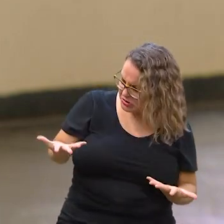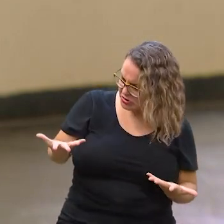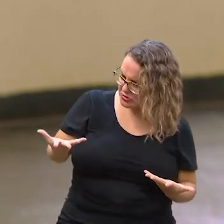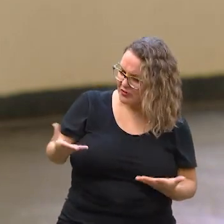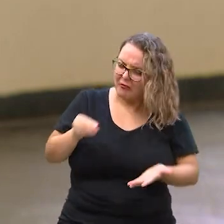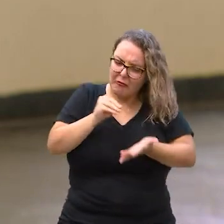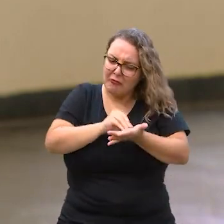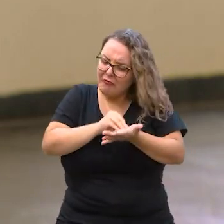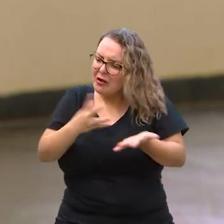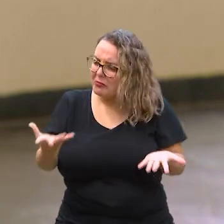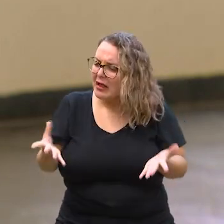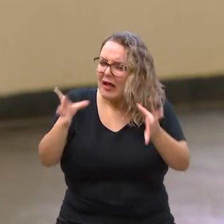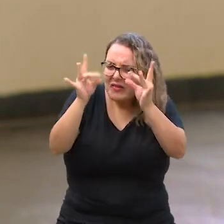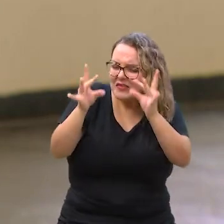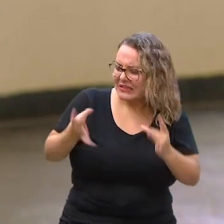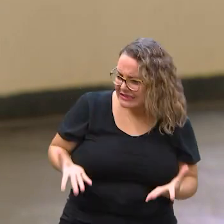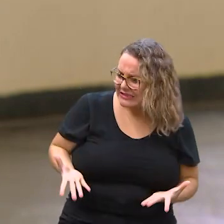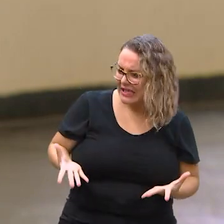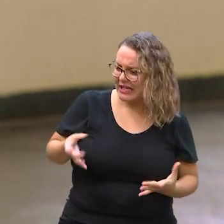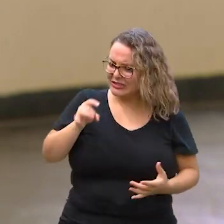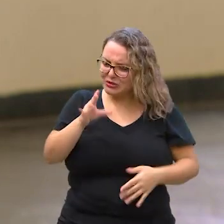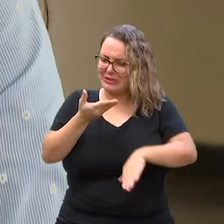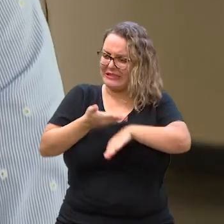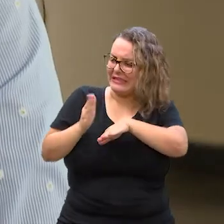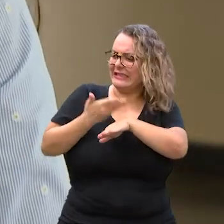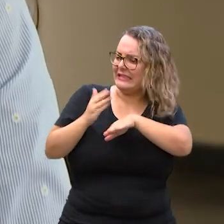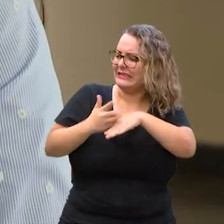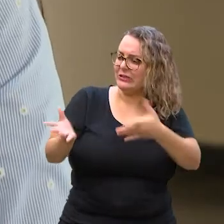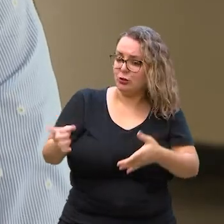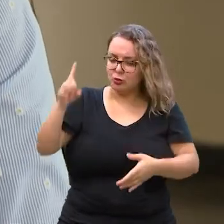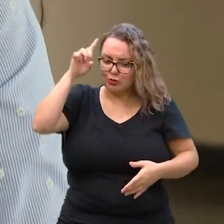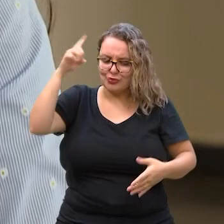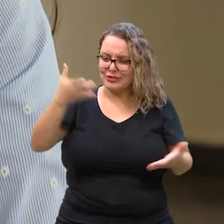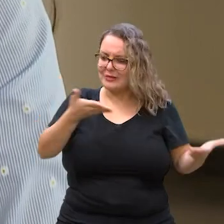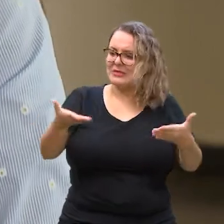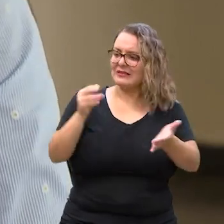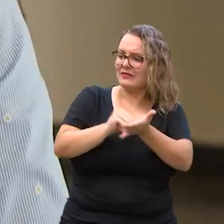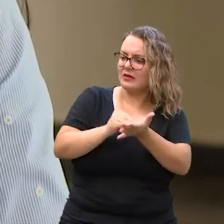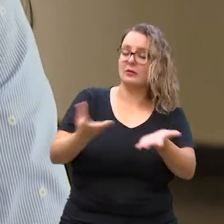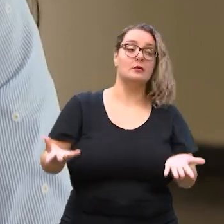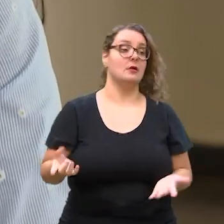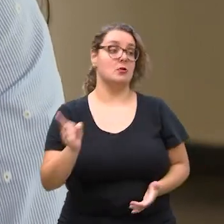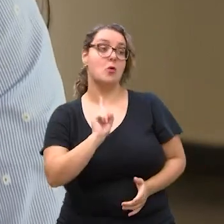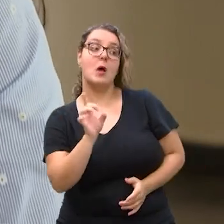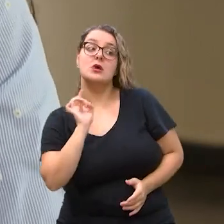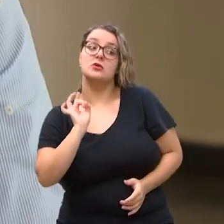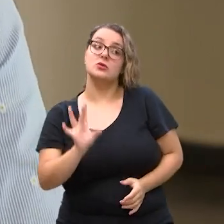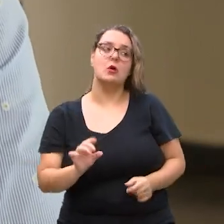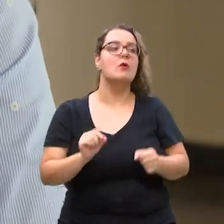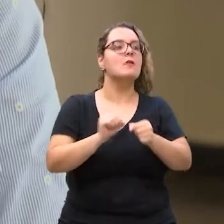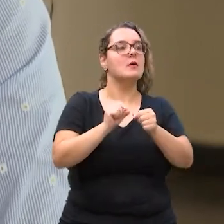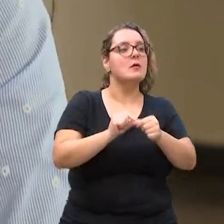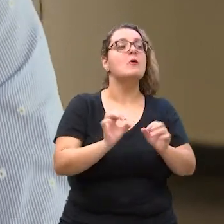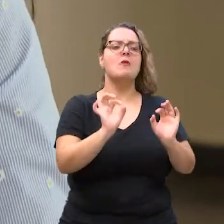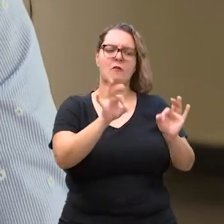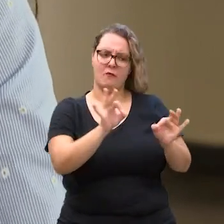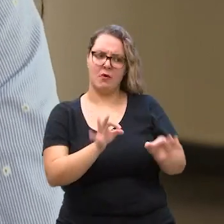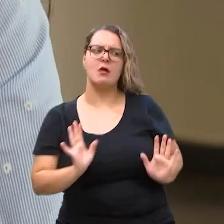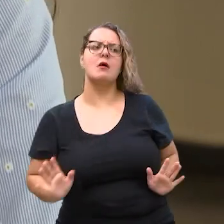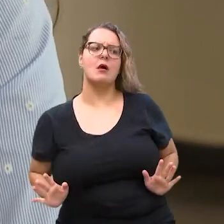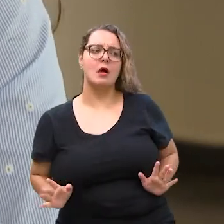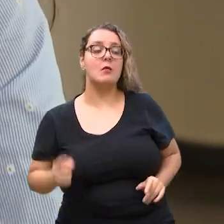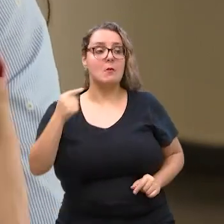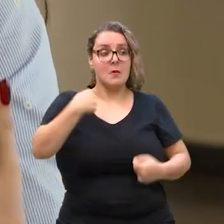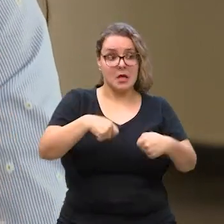a mais ali do que só ficar treinando e ir lá para o dia da apresentação. Exato, que não é só executar, né? A gente tem que pensar para fazer também.